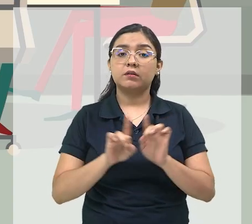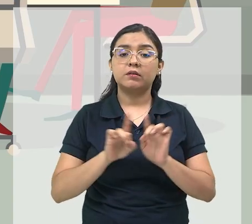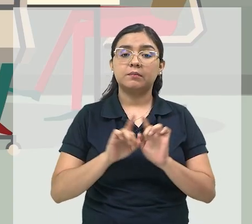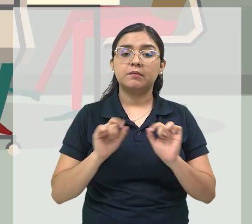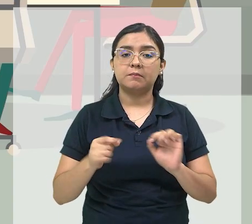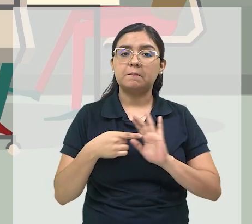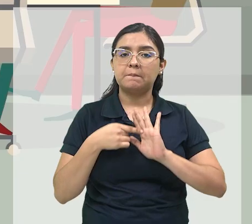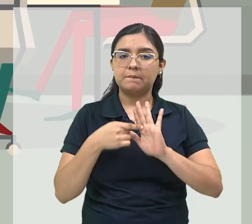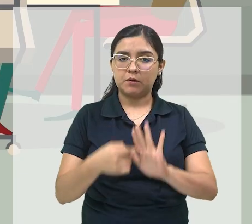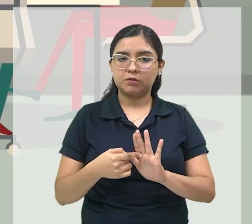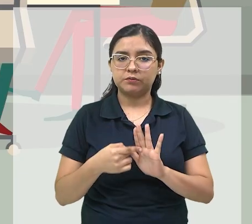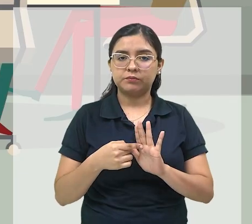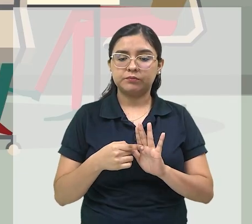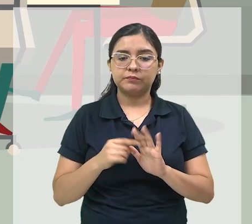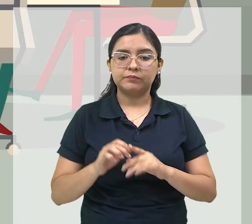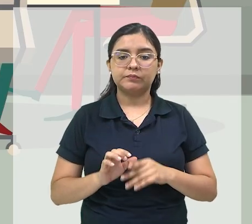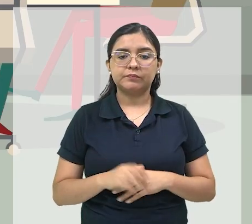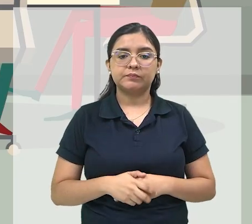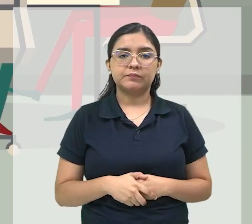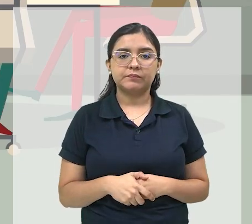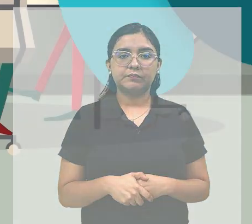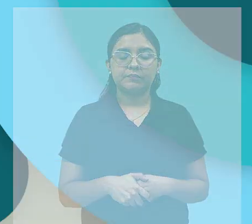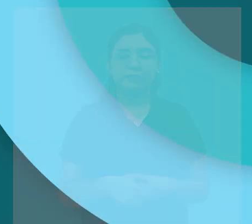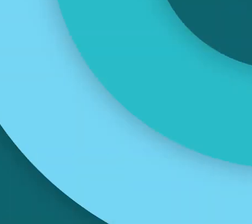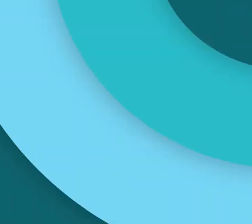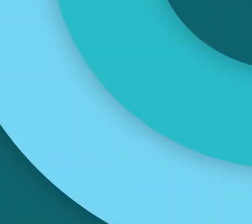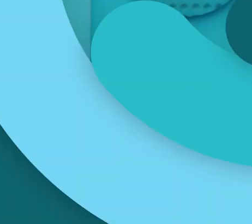a passar essa sensação.